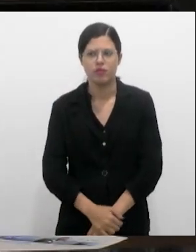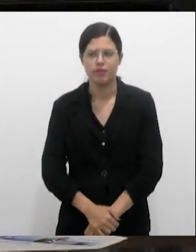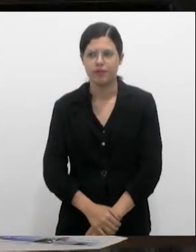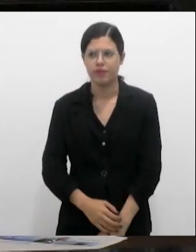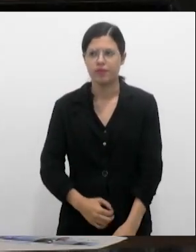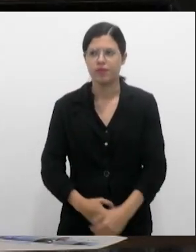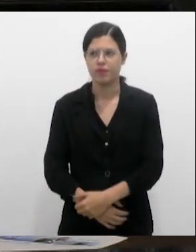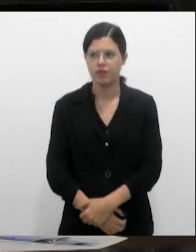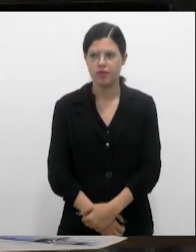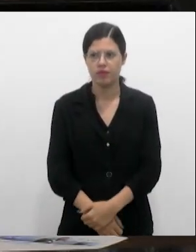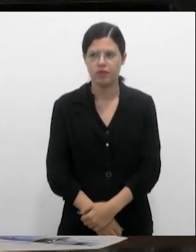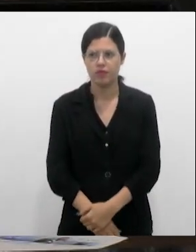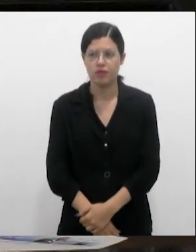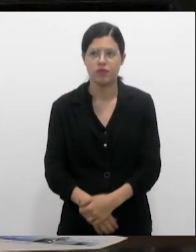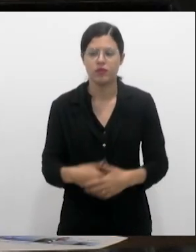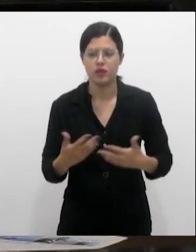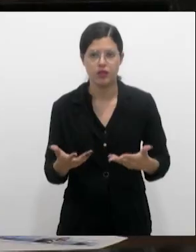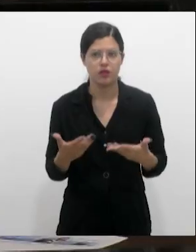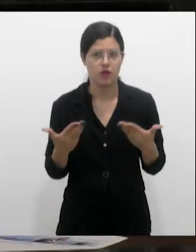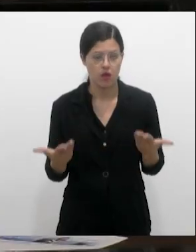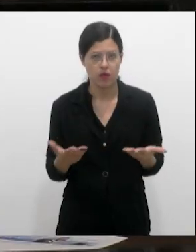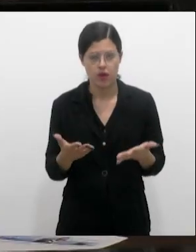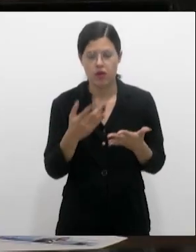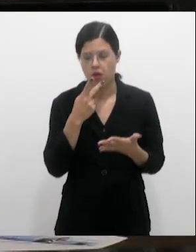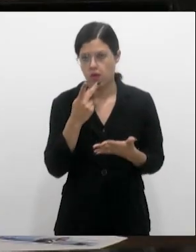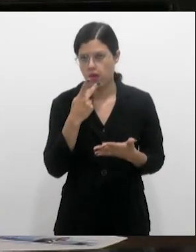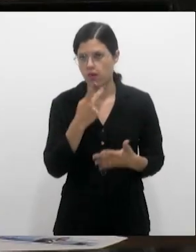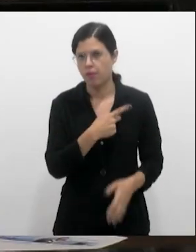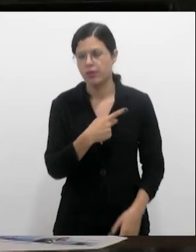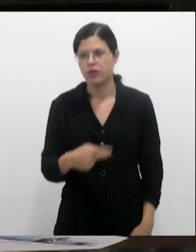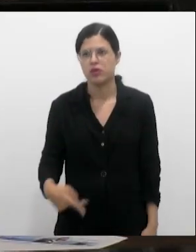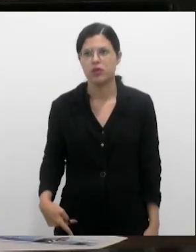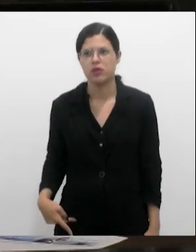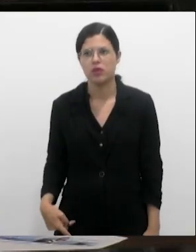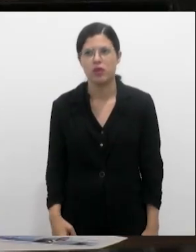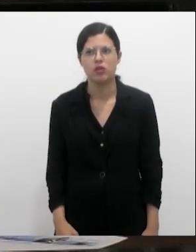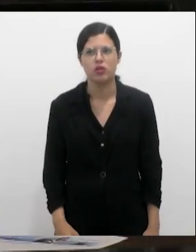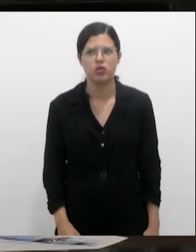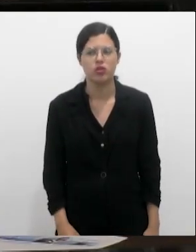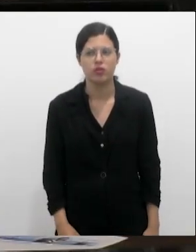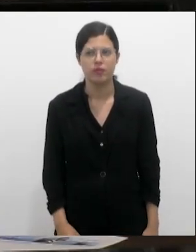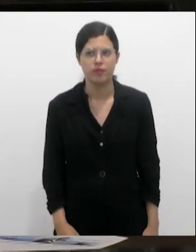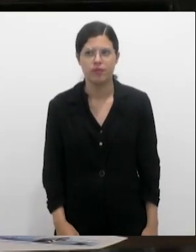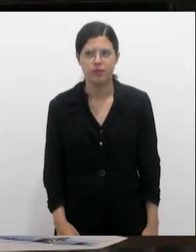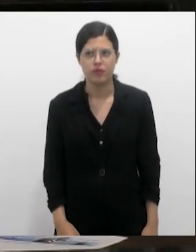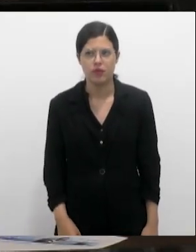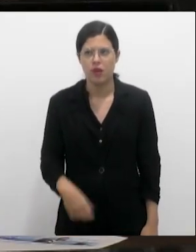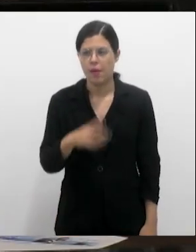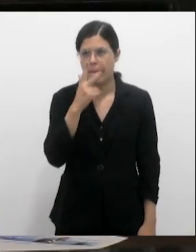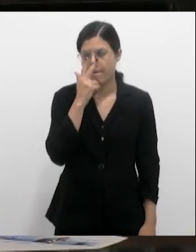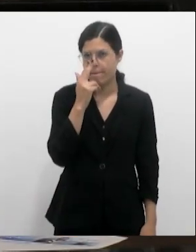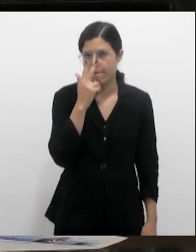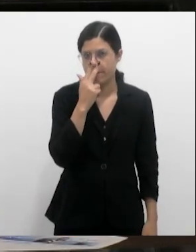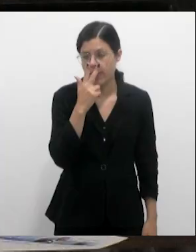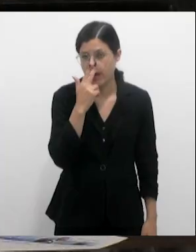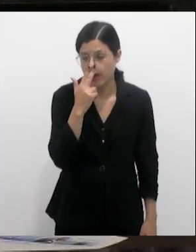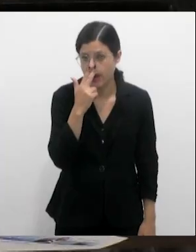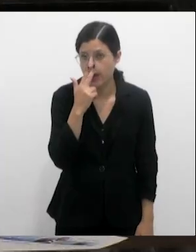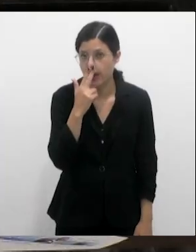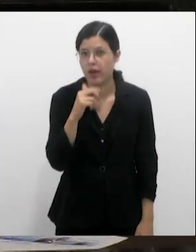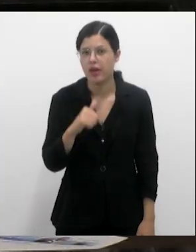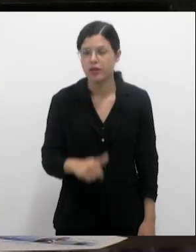Então, senhores, quero dizer aqui, senhora presidente, que casos como esse parecem, diante de